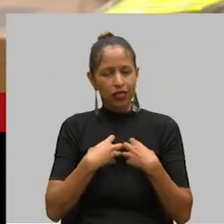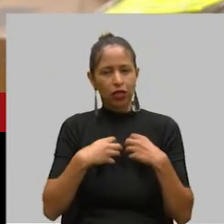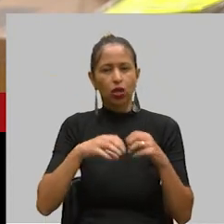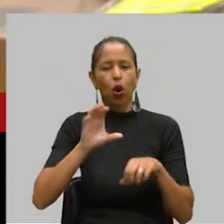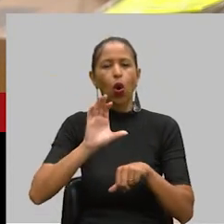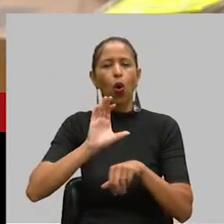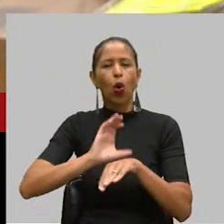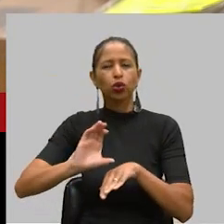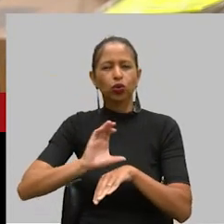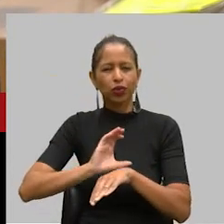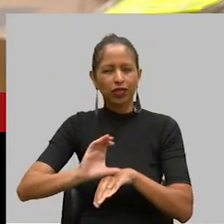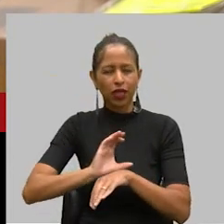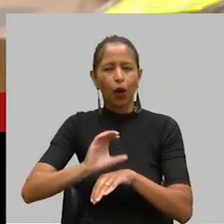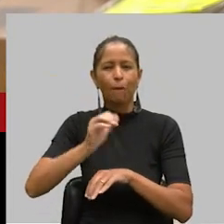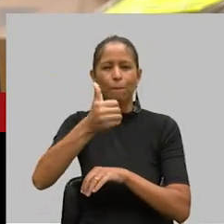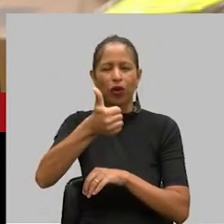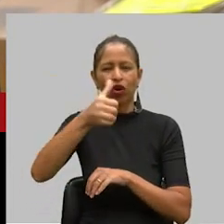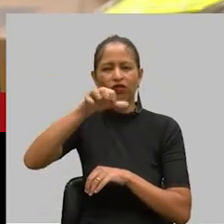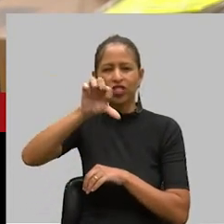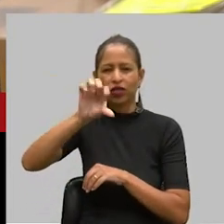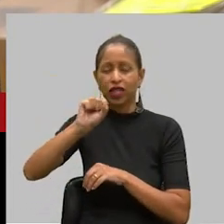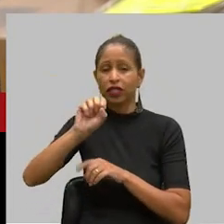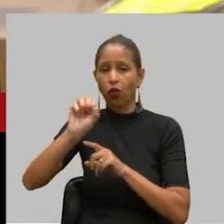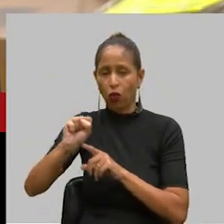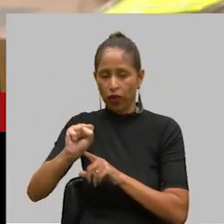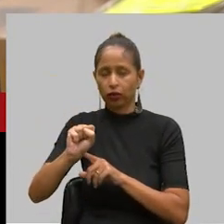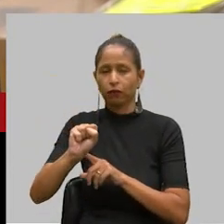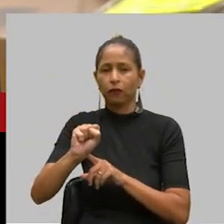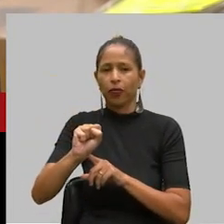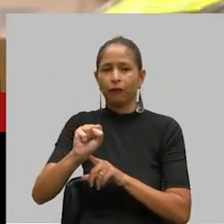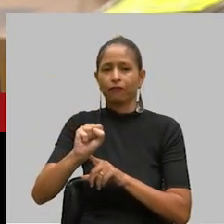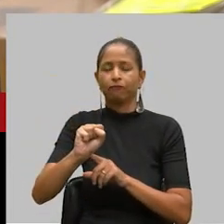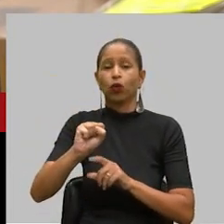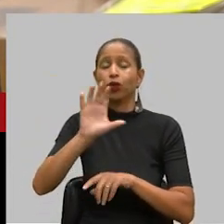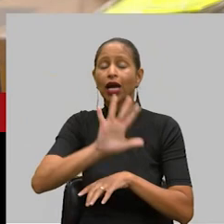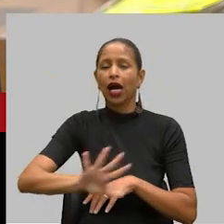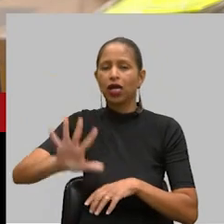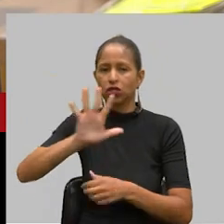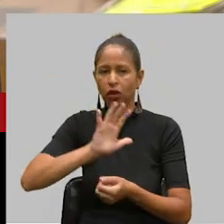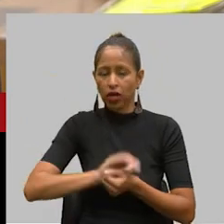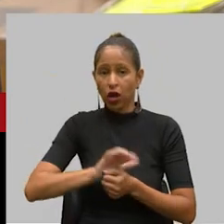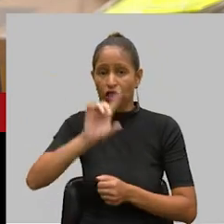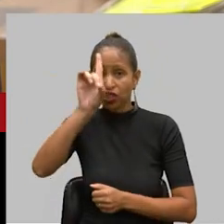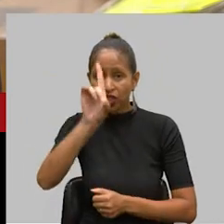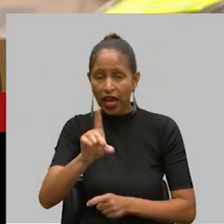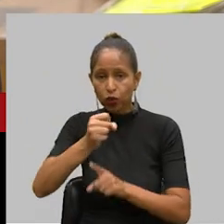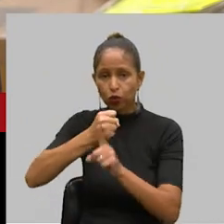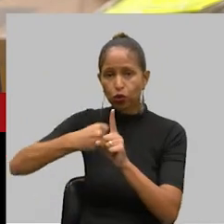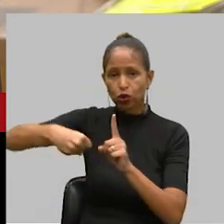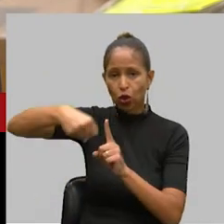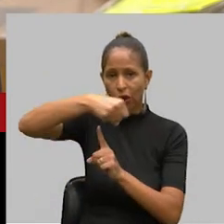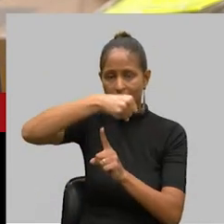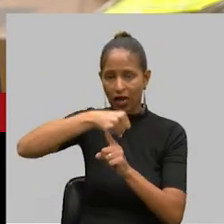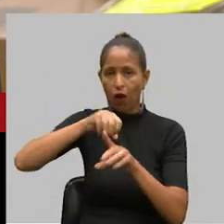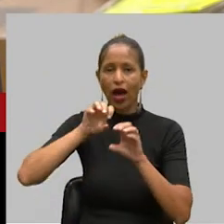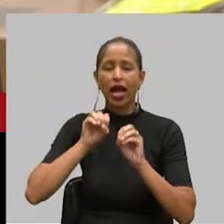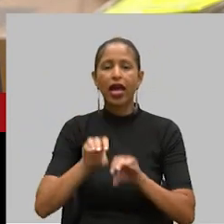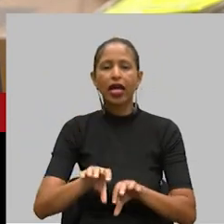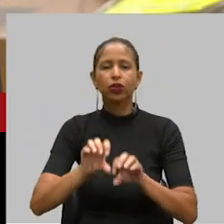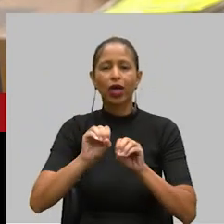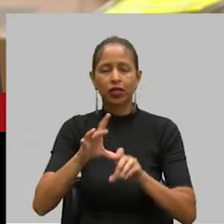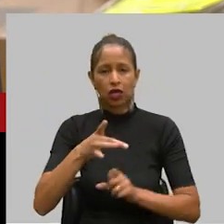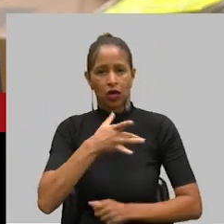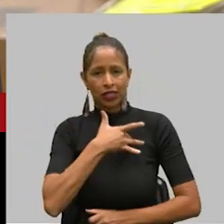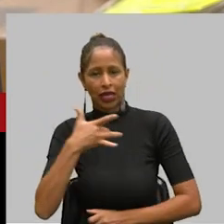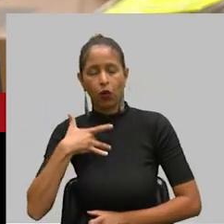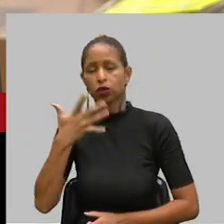de 1988 artigo 6 constituição nacional são direitos sociais a educação a saúde